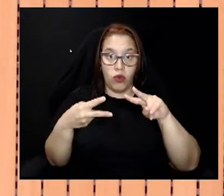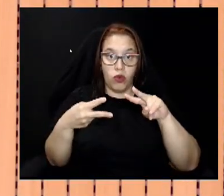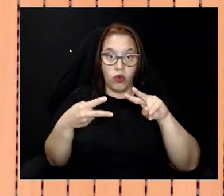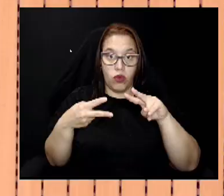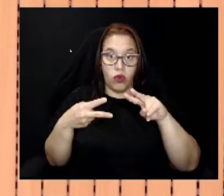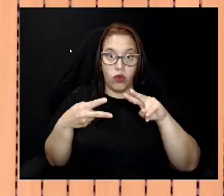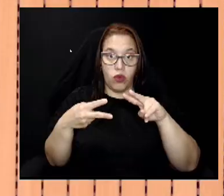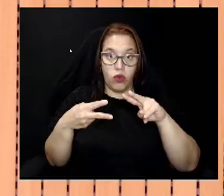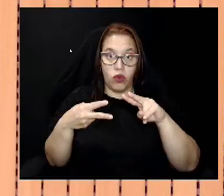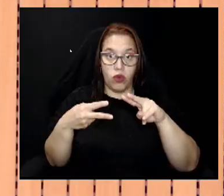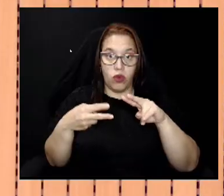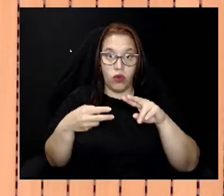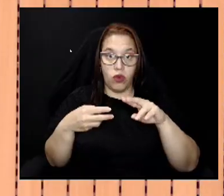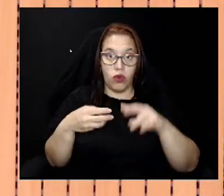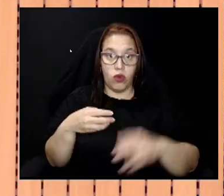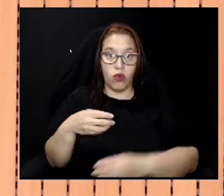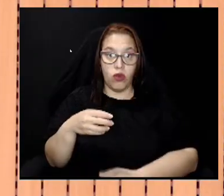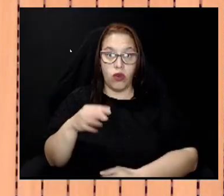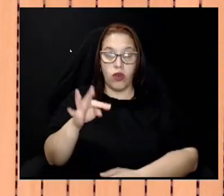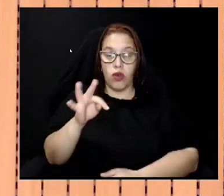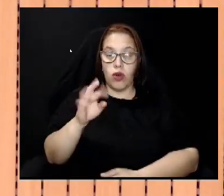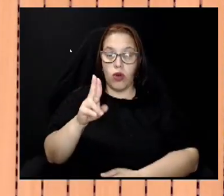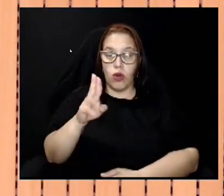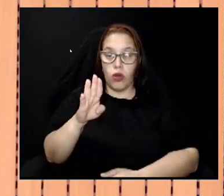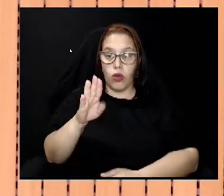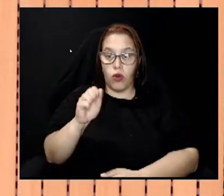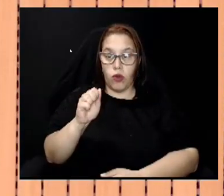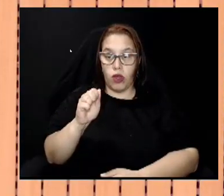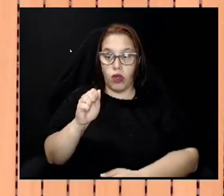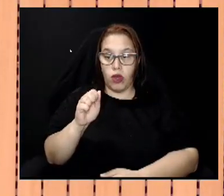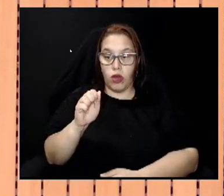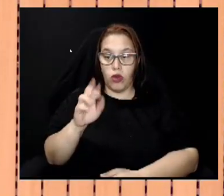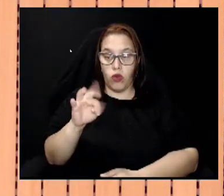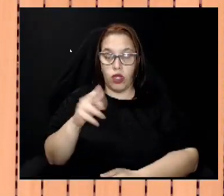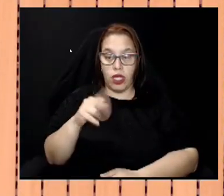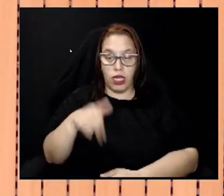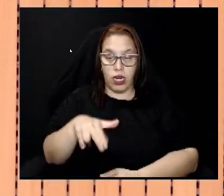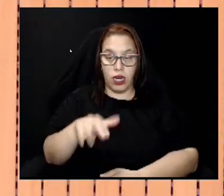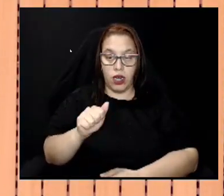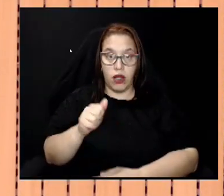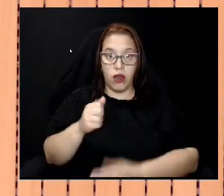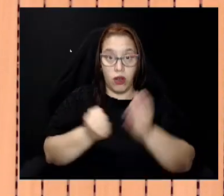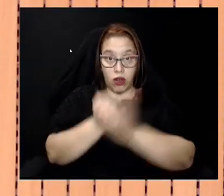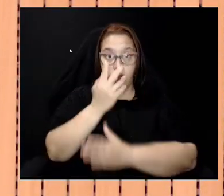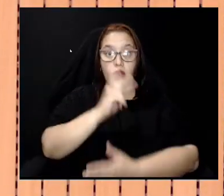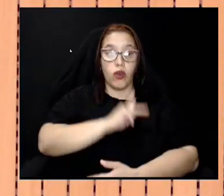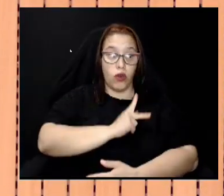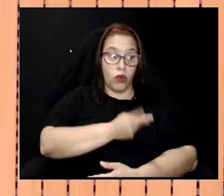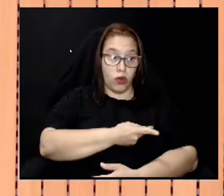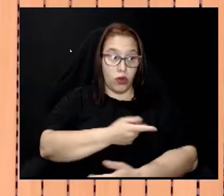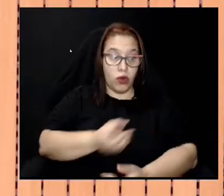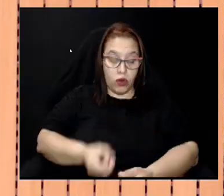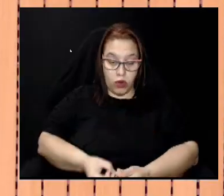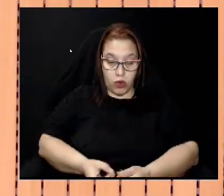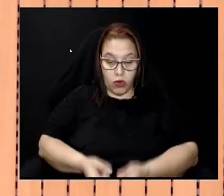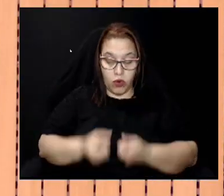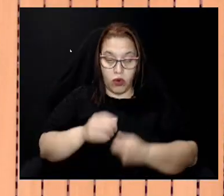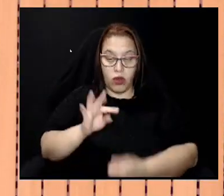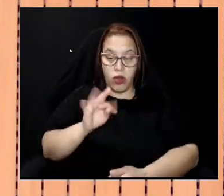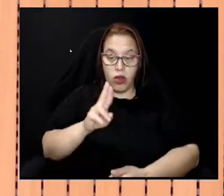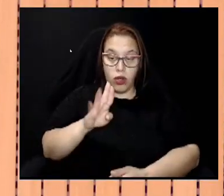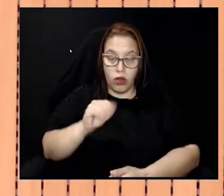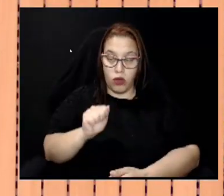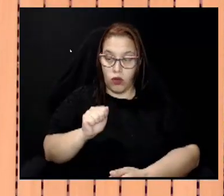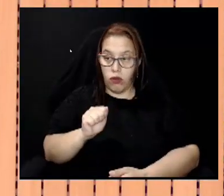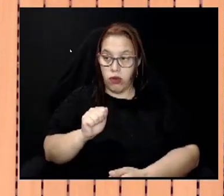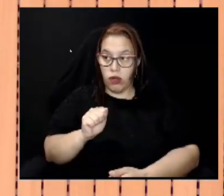por exemplo, da tuba uterina. Hoje nós já descobrimos, Paulo, que o câncer de ovário vem da tuba. E quando essa mulher